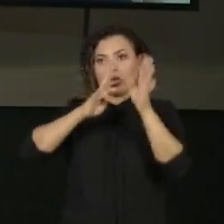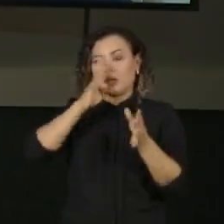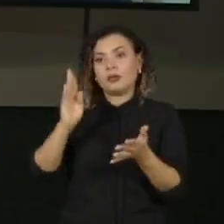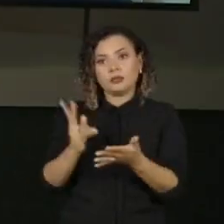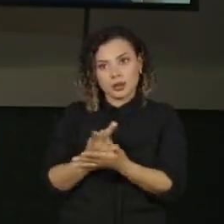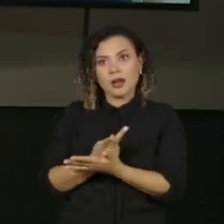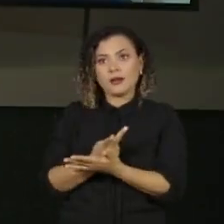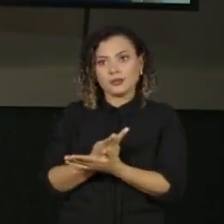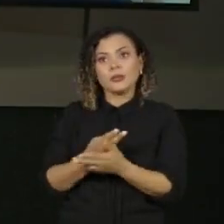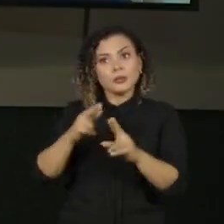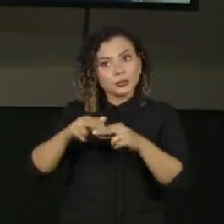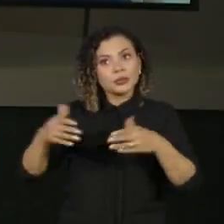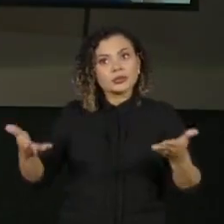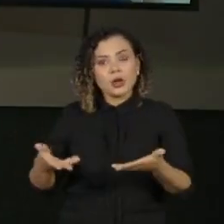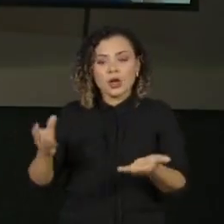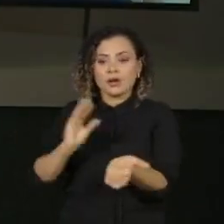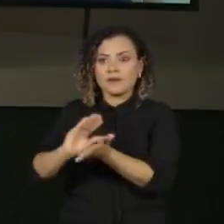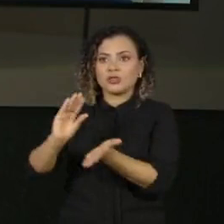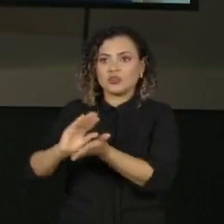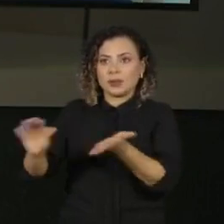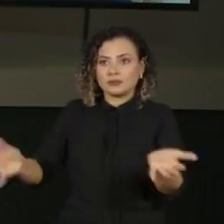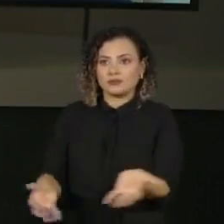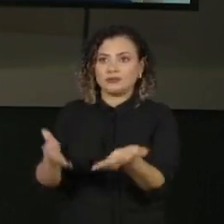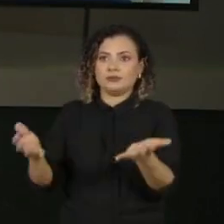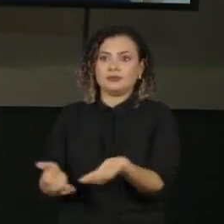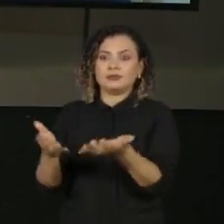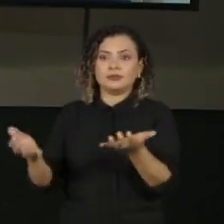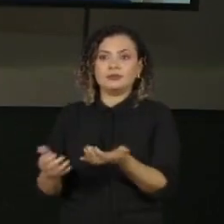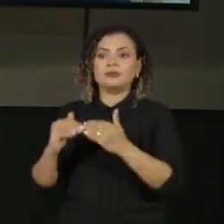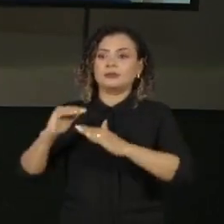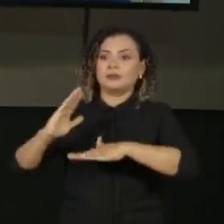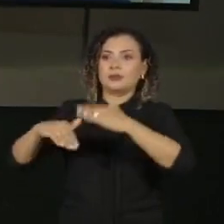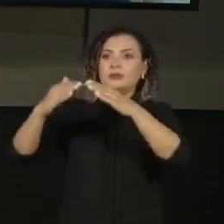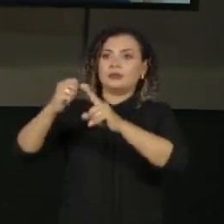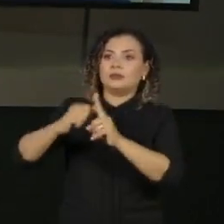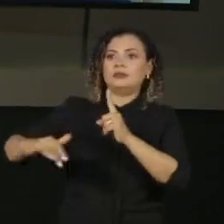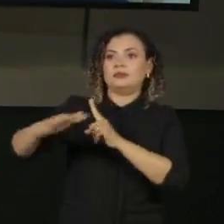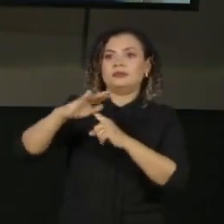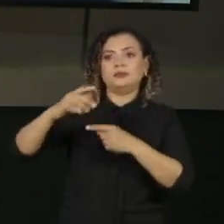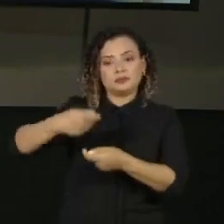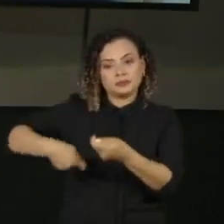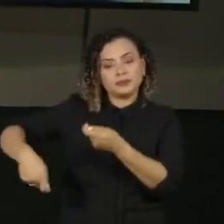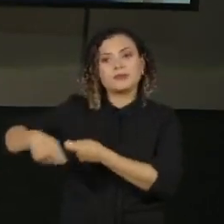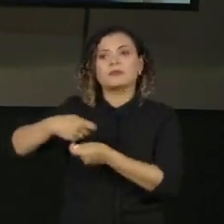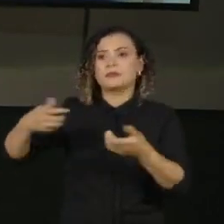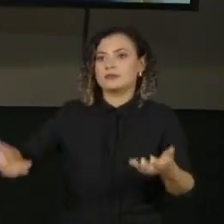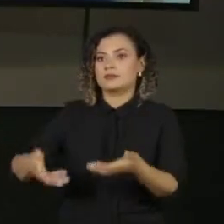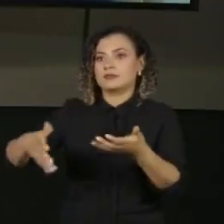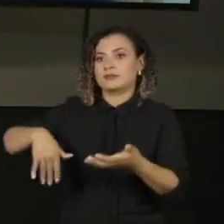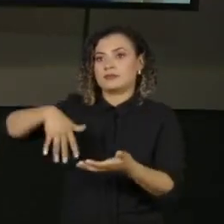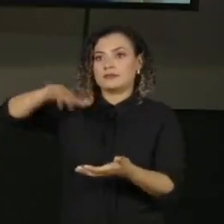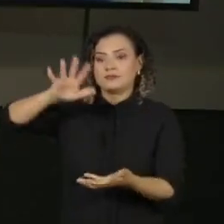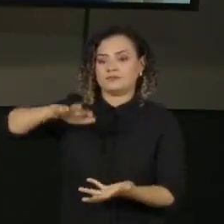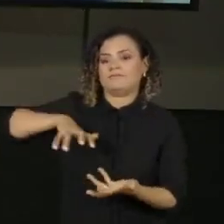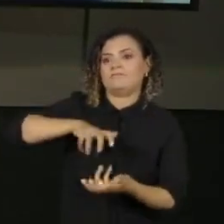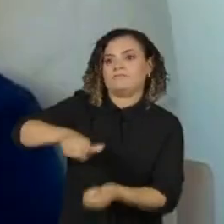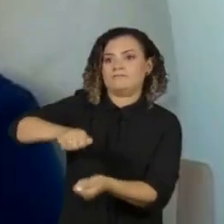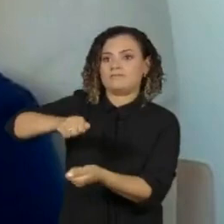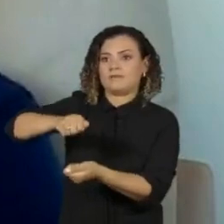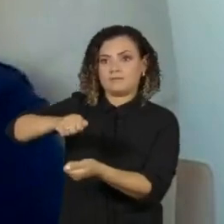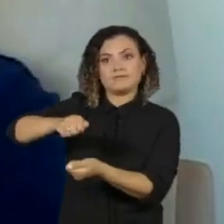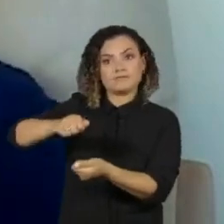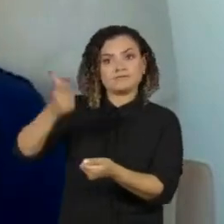de alavancar o investimento em ações de desenvolvimento socioeconômico mais sustentáveis, mais